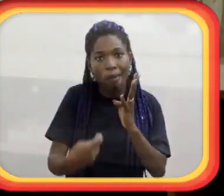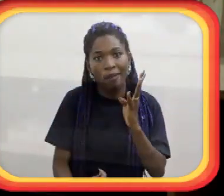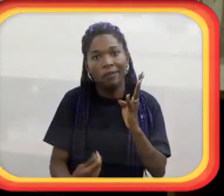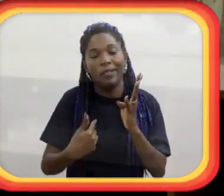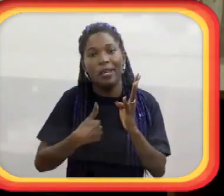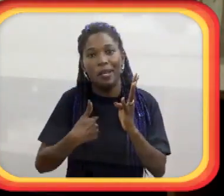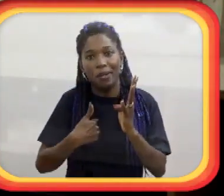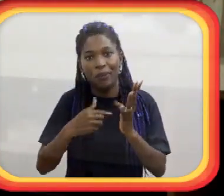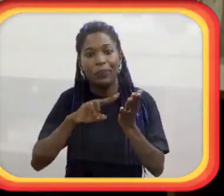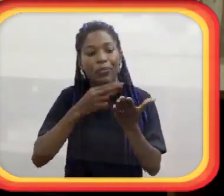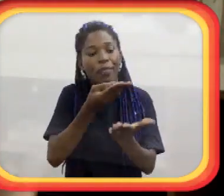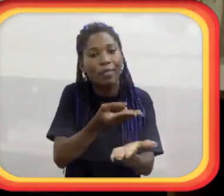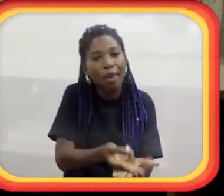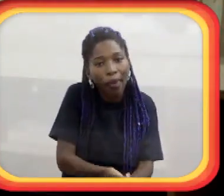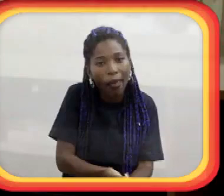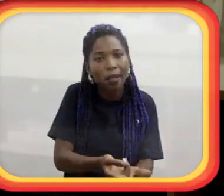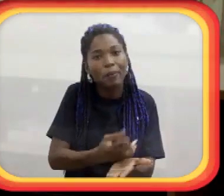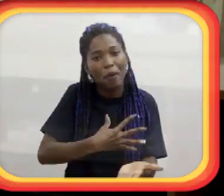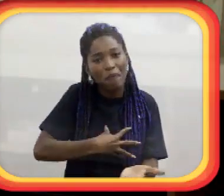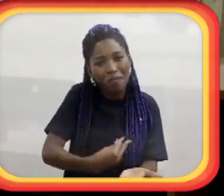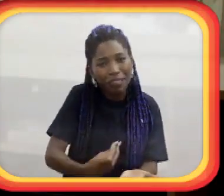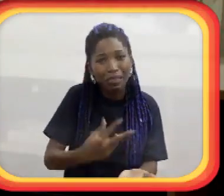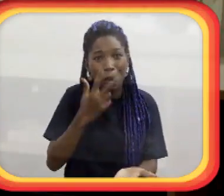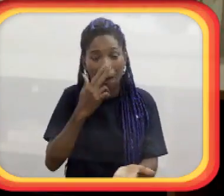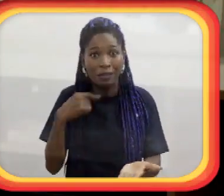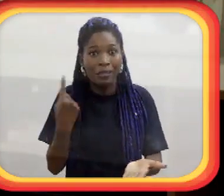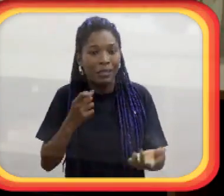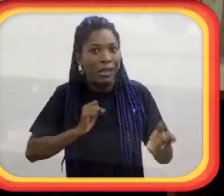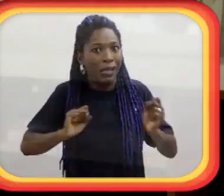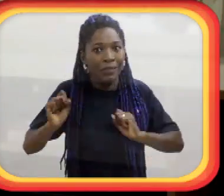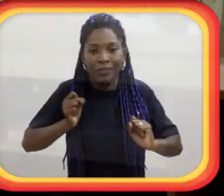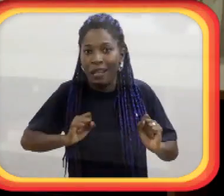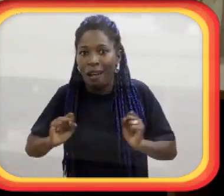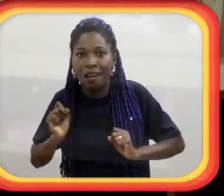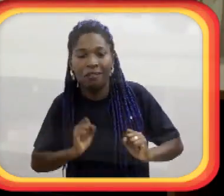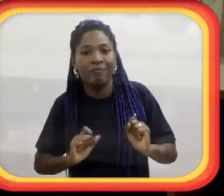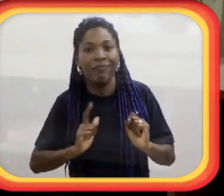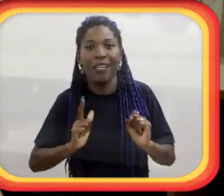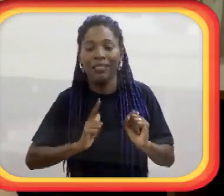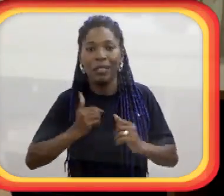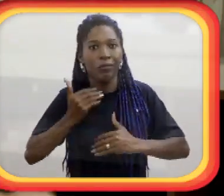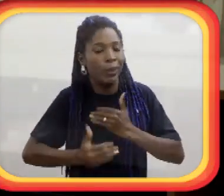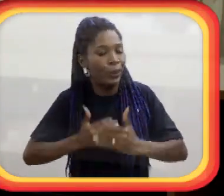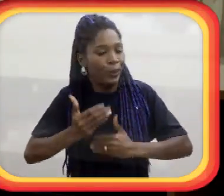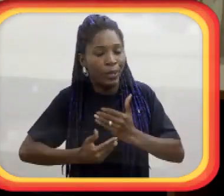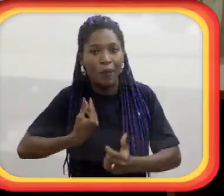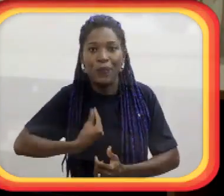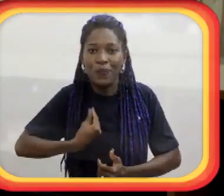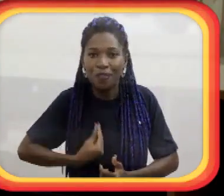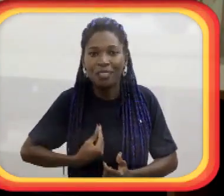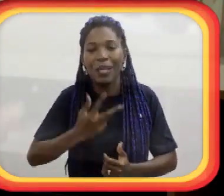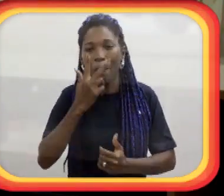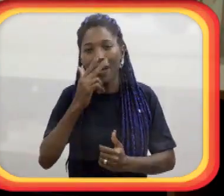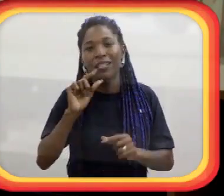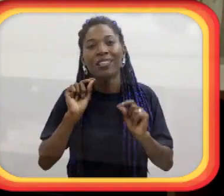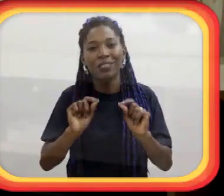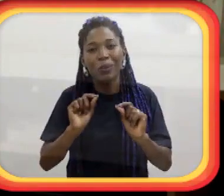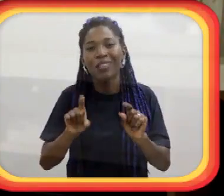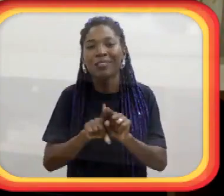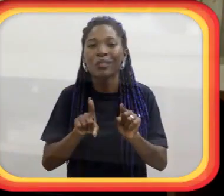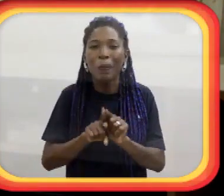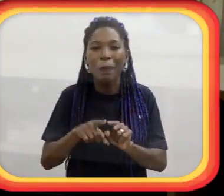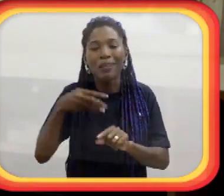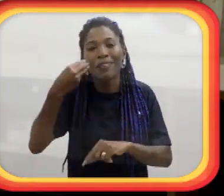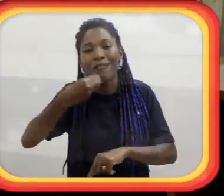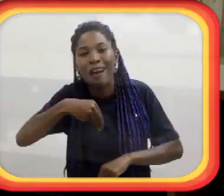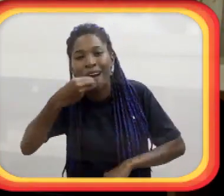UTI. É um período que deixa a gente meio que em carne viva, né? A gente vive em intensidade, essa fragilidade da